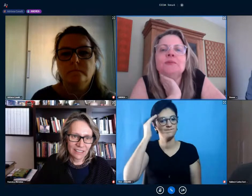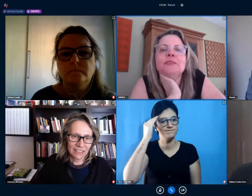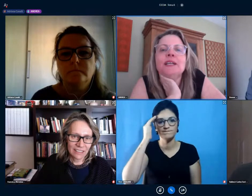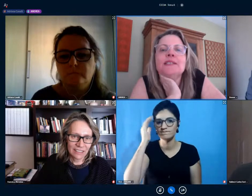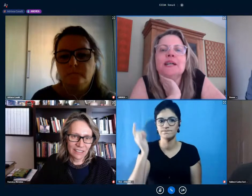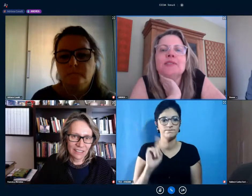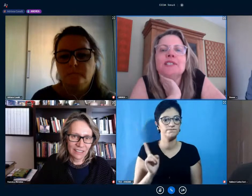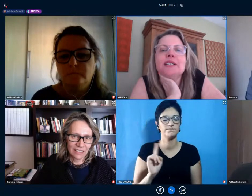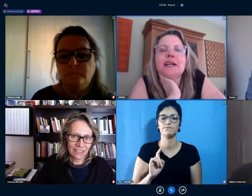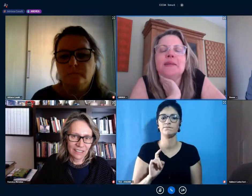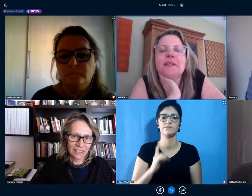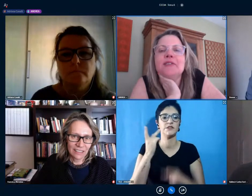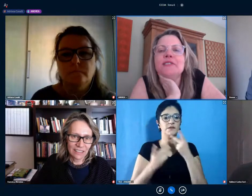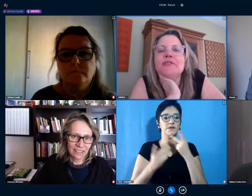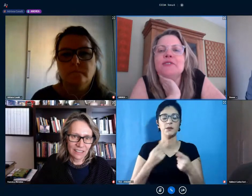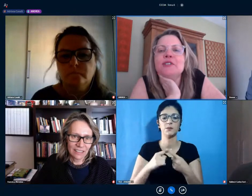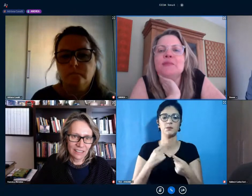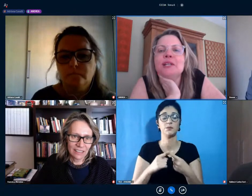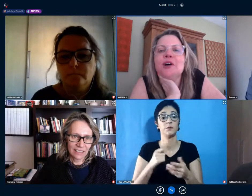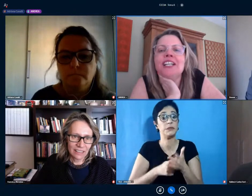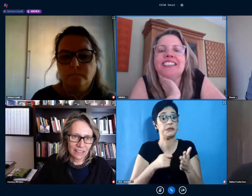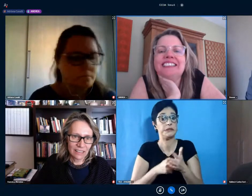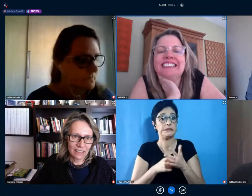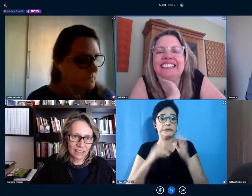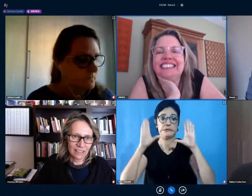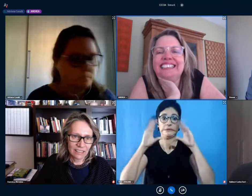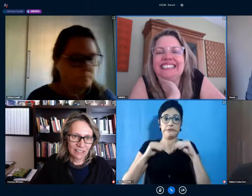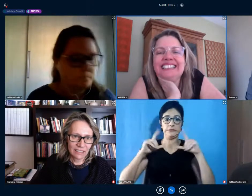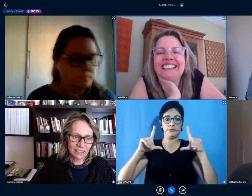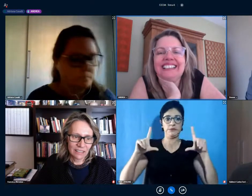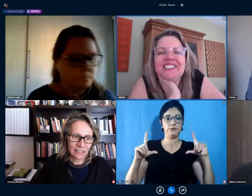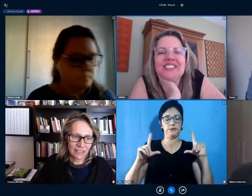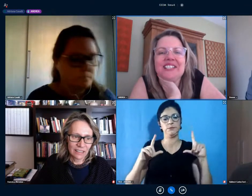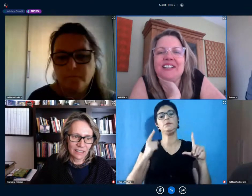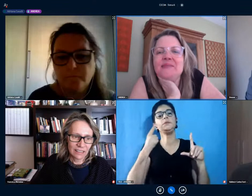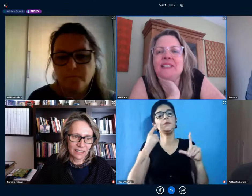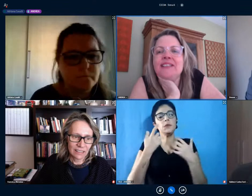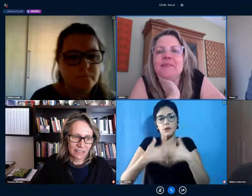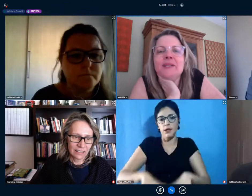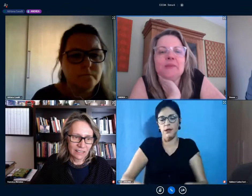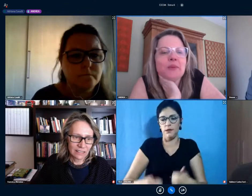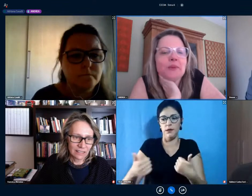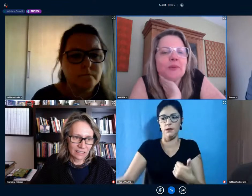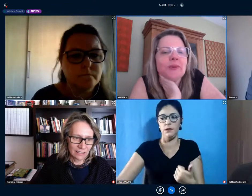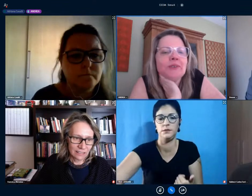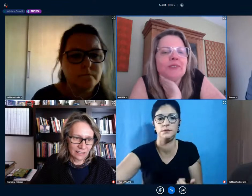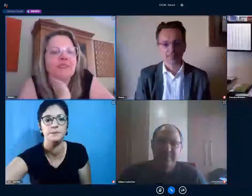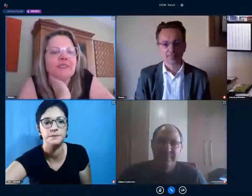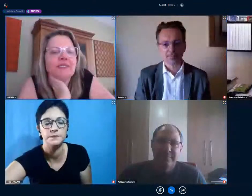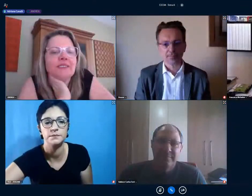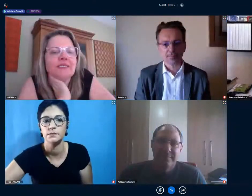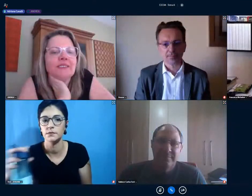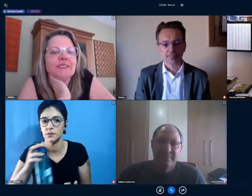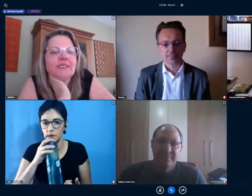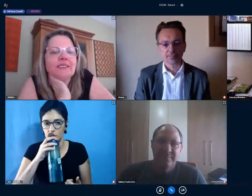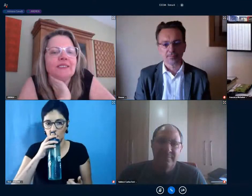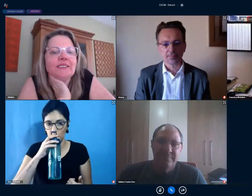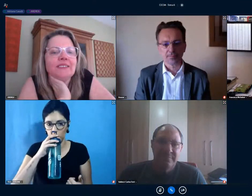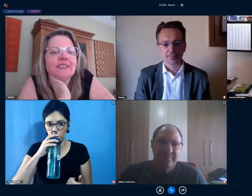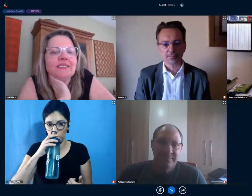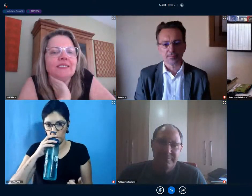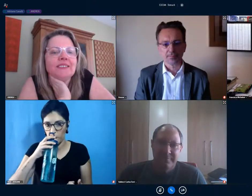falando. Quem sabe desliga a câmera, vamos ver se funciona melhor. Às vezes a câmera atrapalha um pouco.